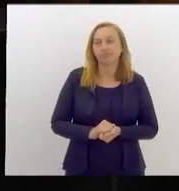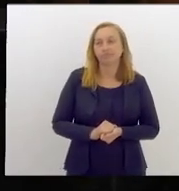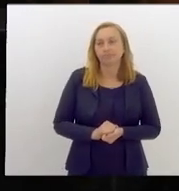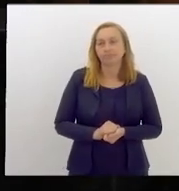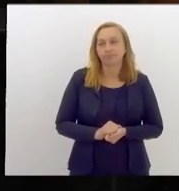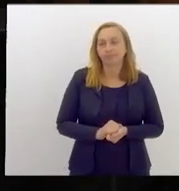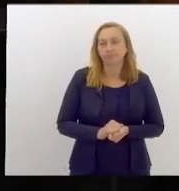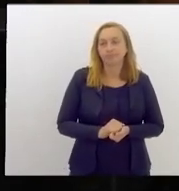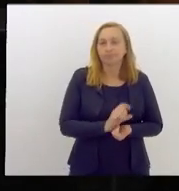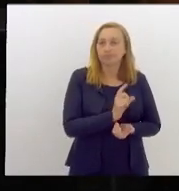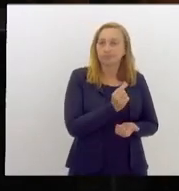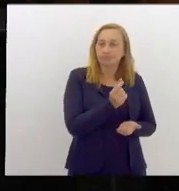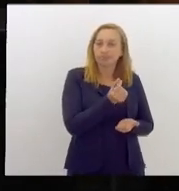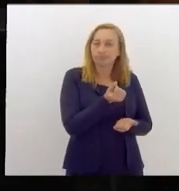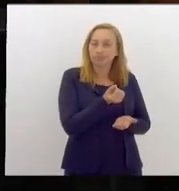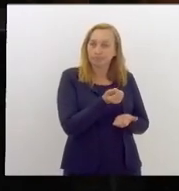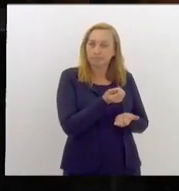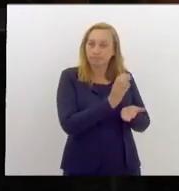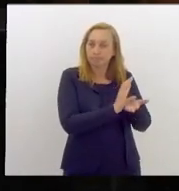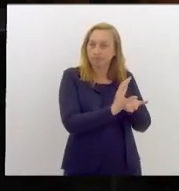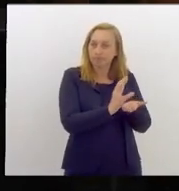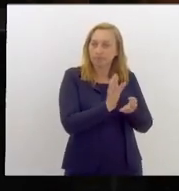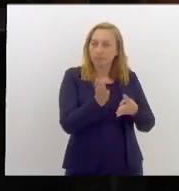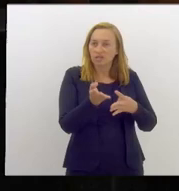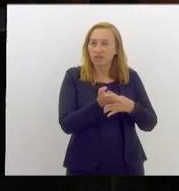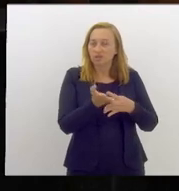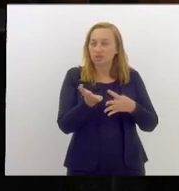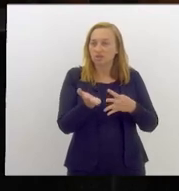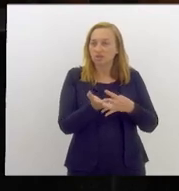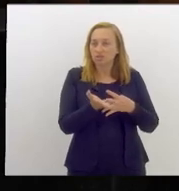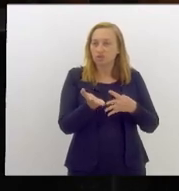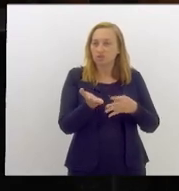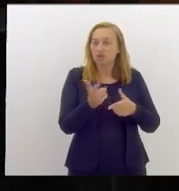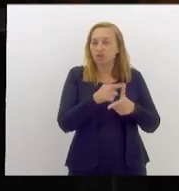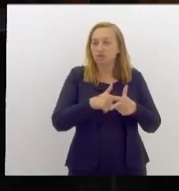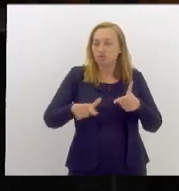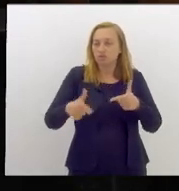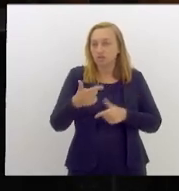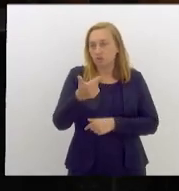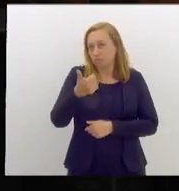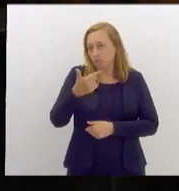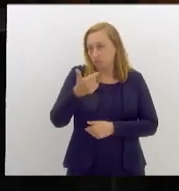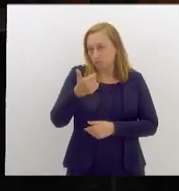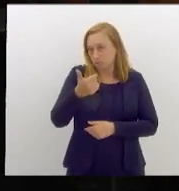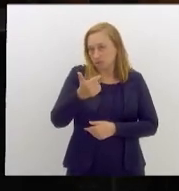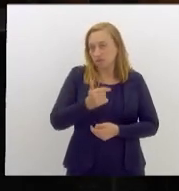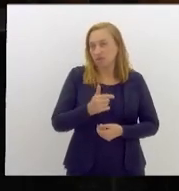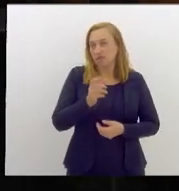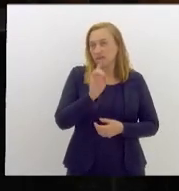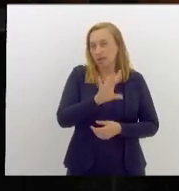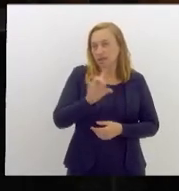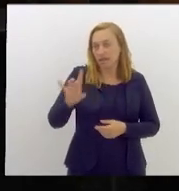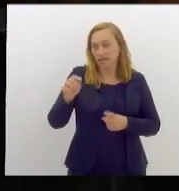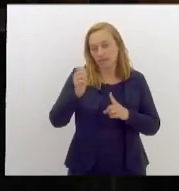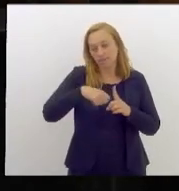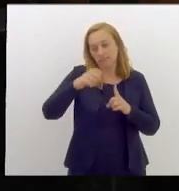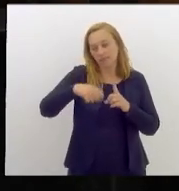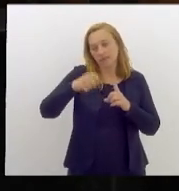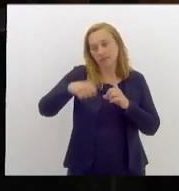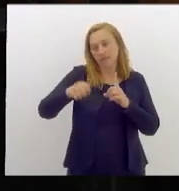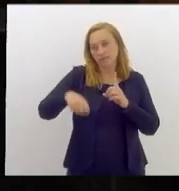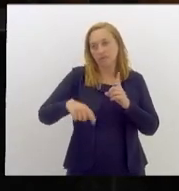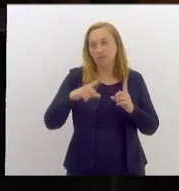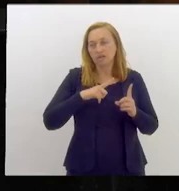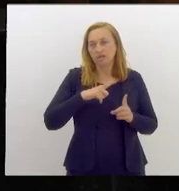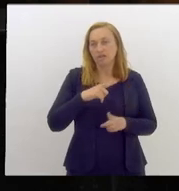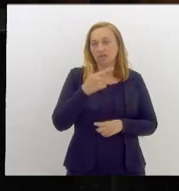a receita estimada dividir por 12 e cada 12 e cada mês ela ele